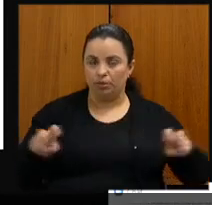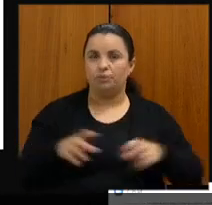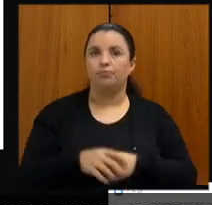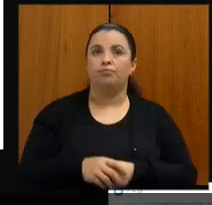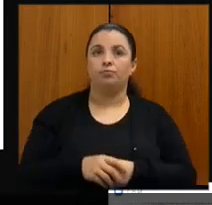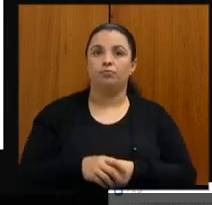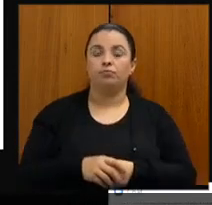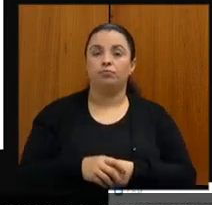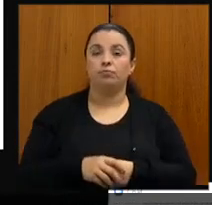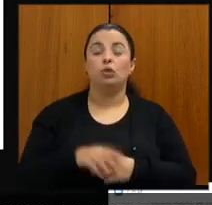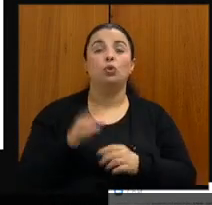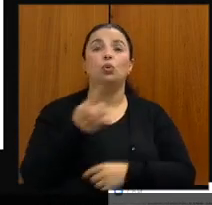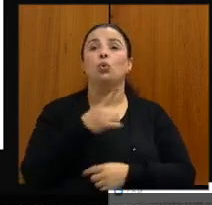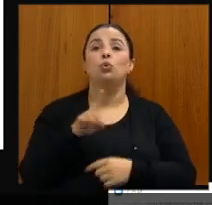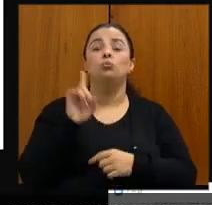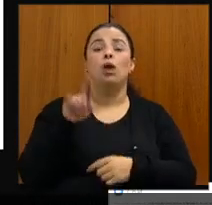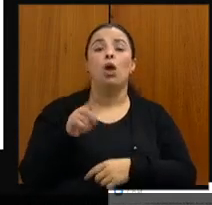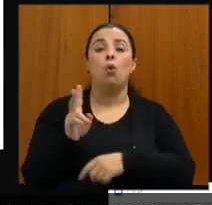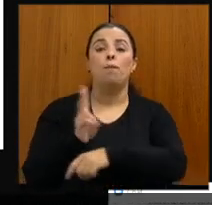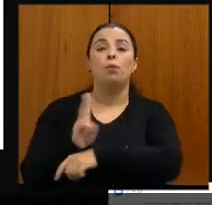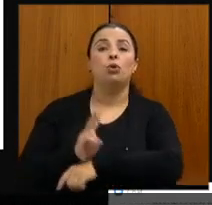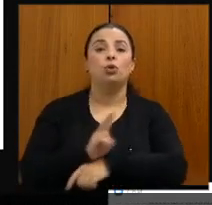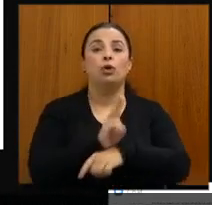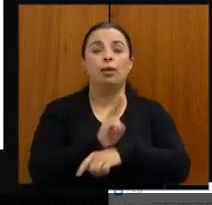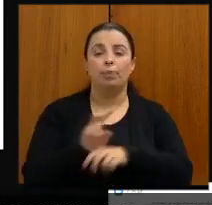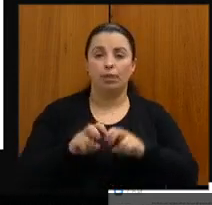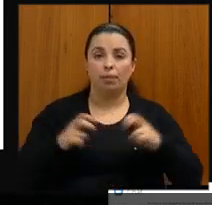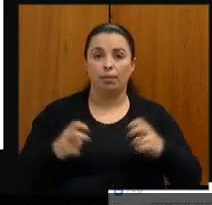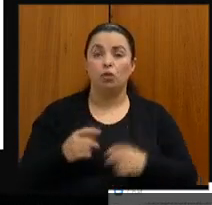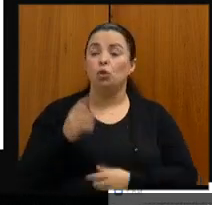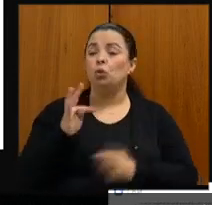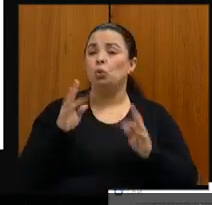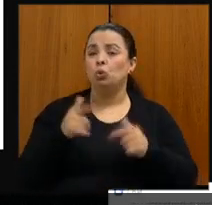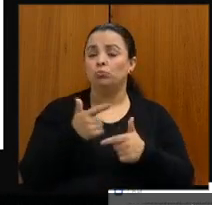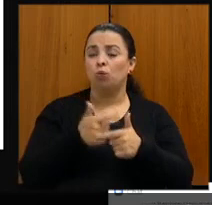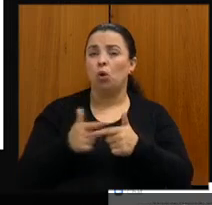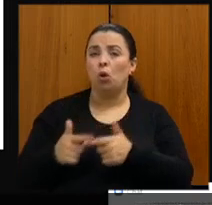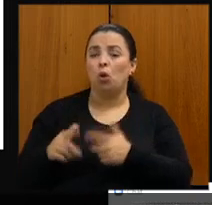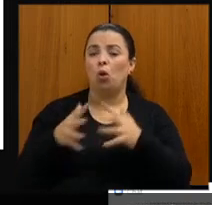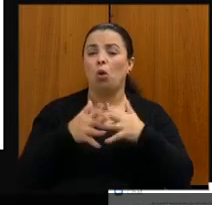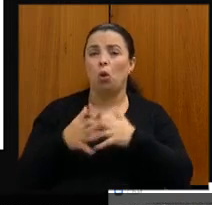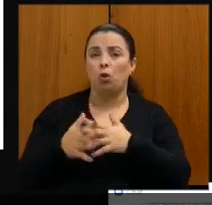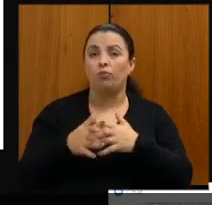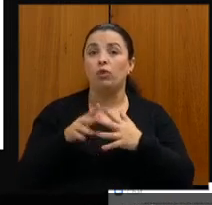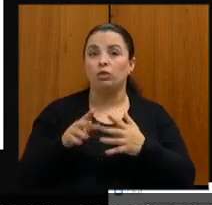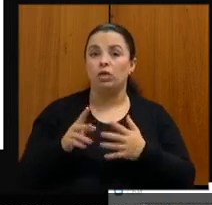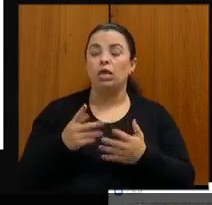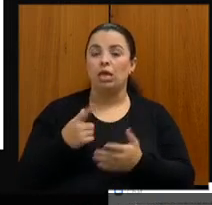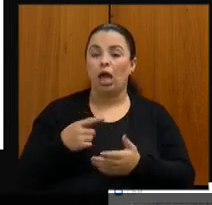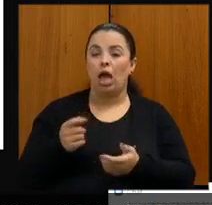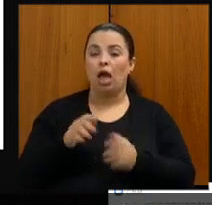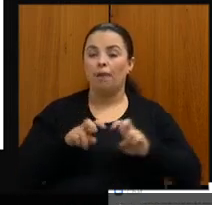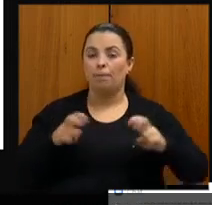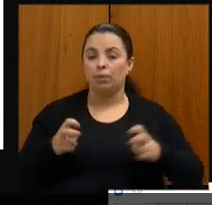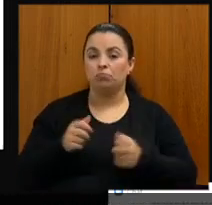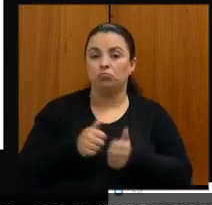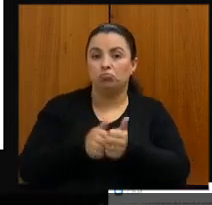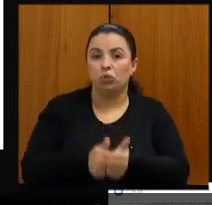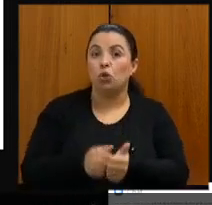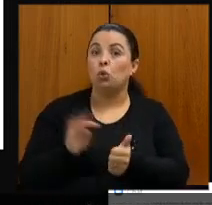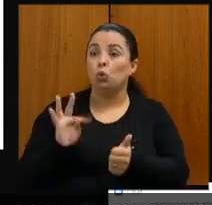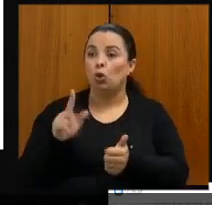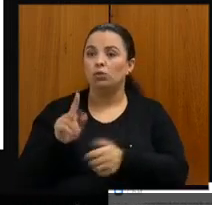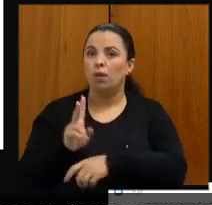os conflitos acompanhados pela mesa São sistematicamente monitorados Especialmente quando não se